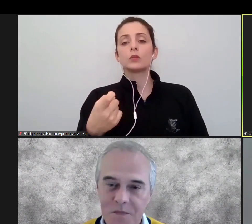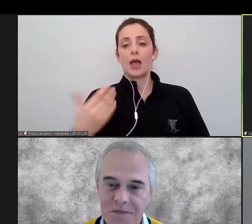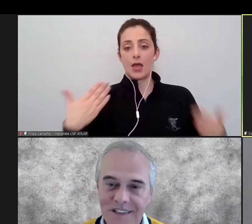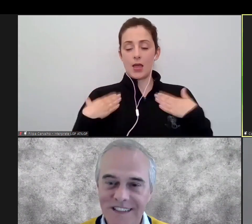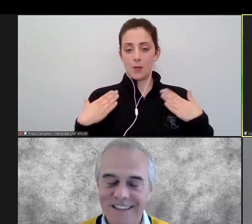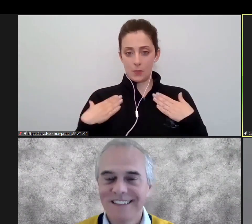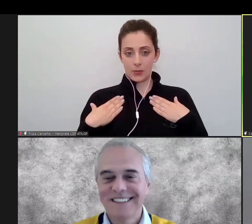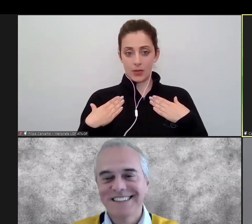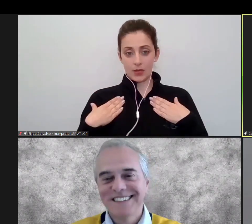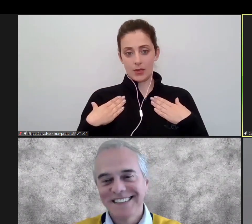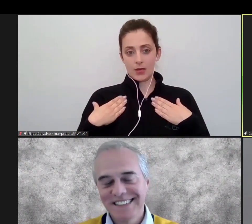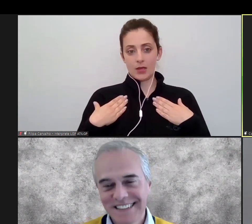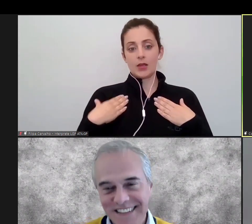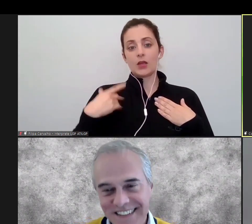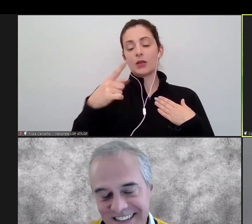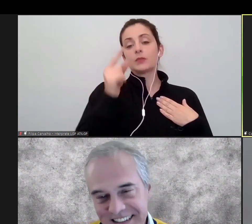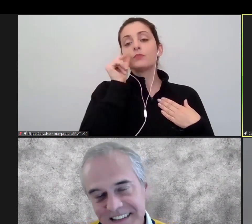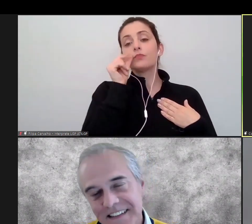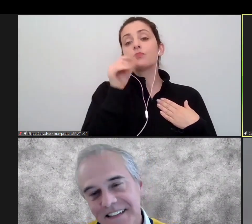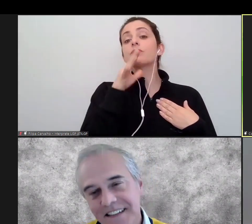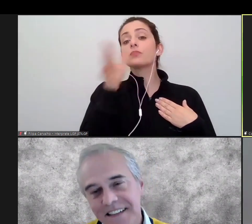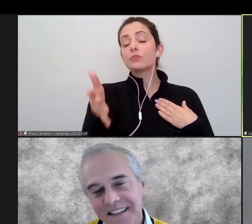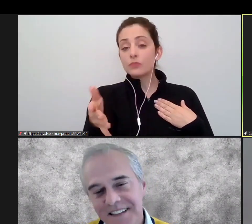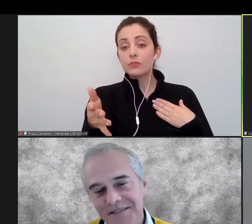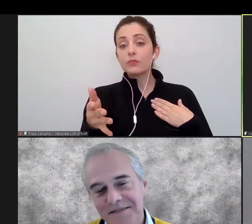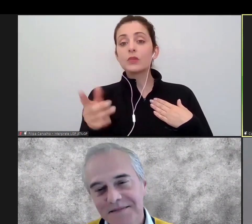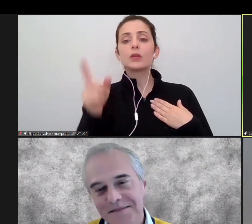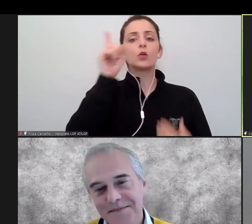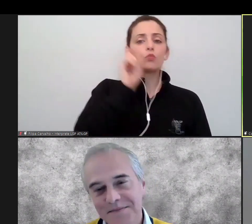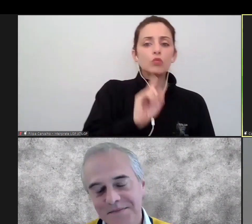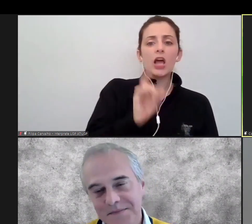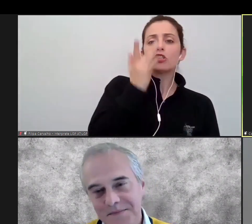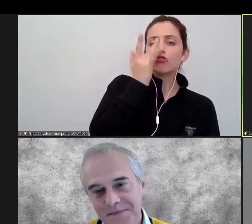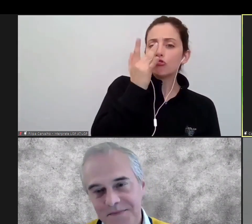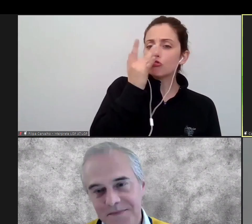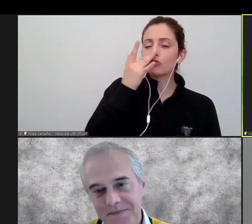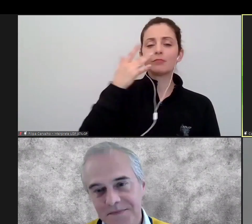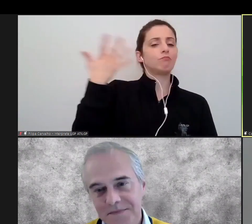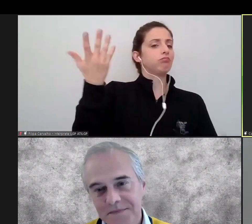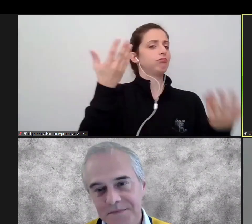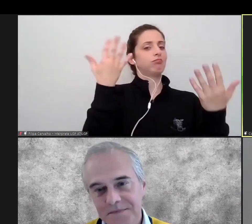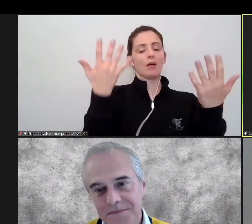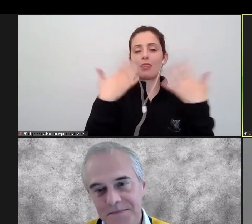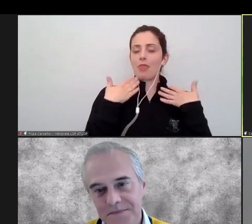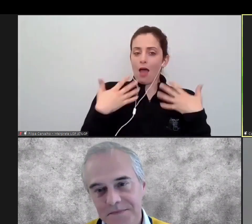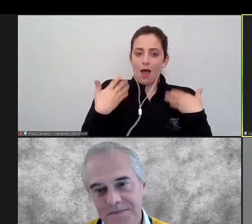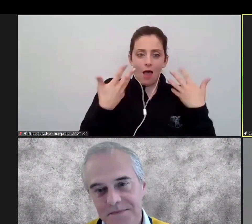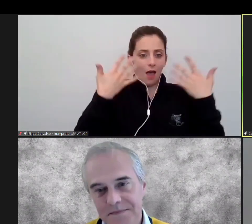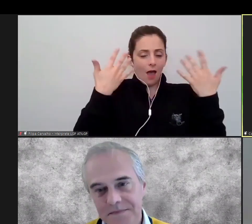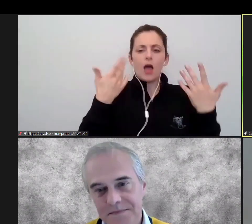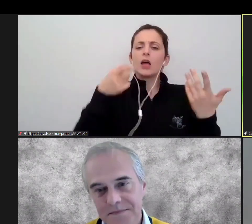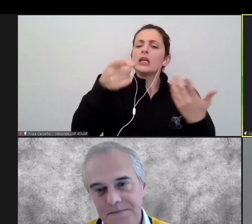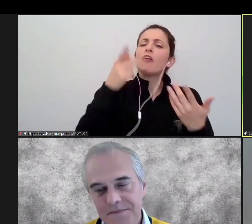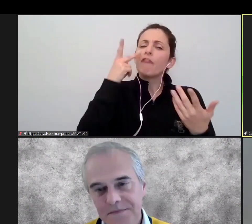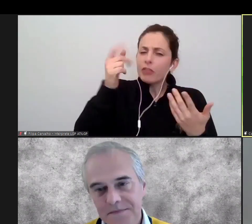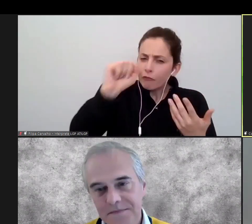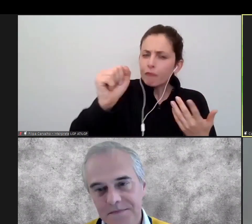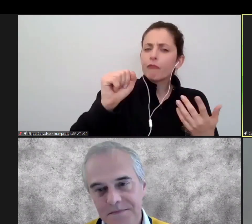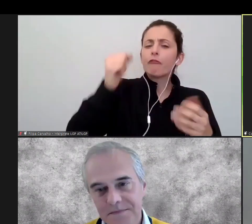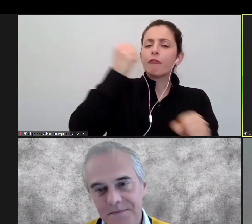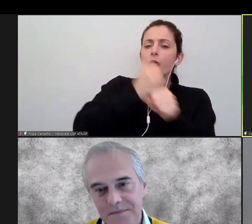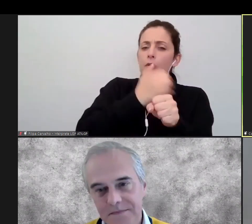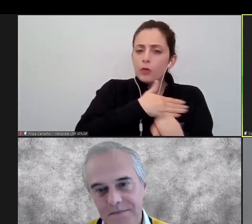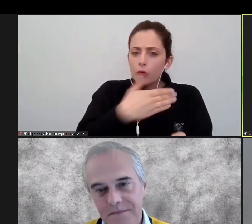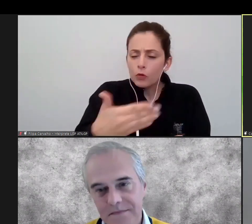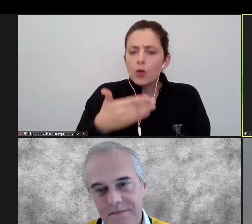e o senhor diz, ele não se identifica, mas diz que mulher negra inspiradora. Pergunto, ao longo da sua carreira, Conceição, o quê e quem fez